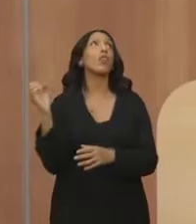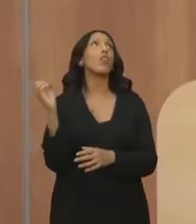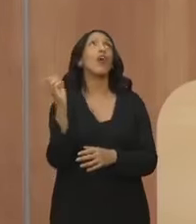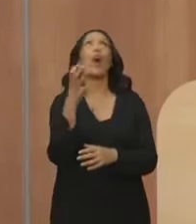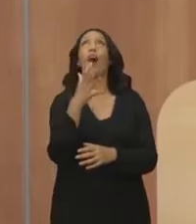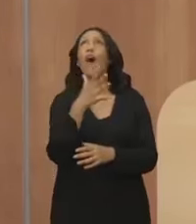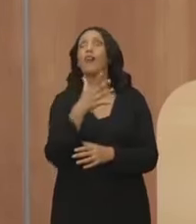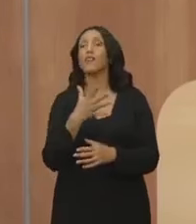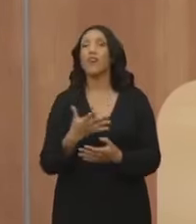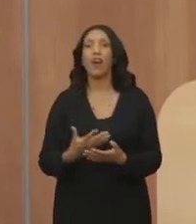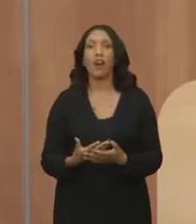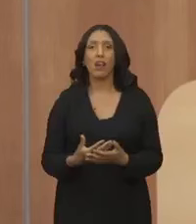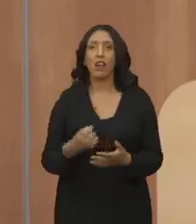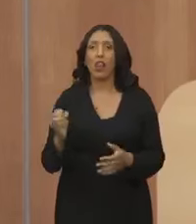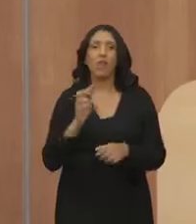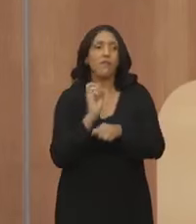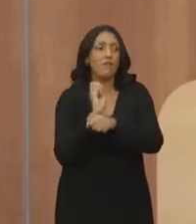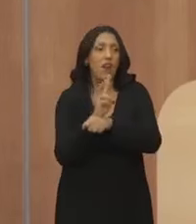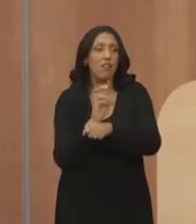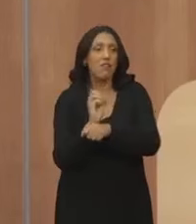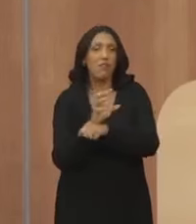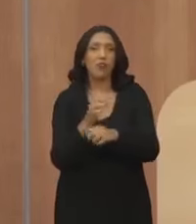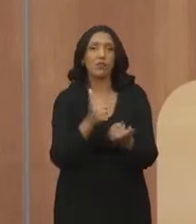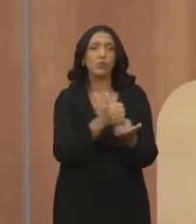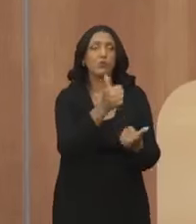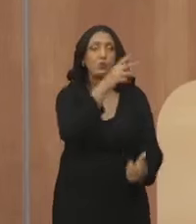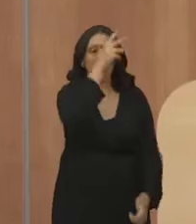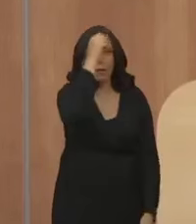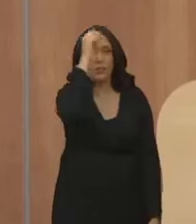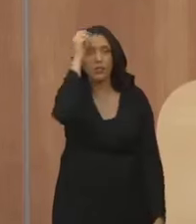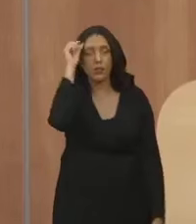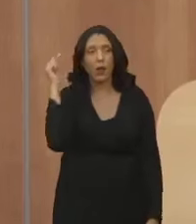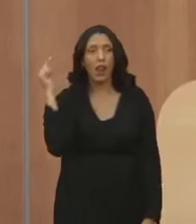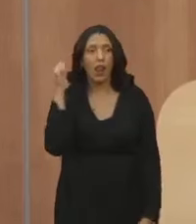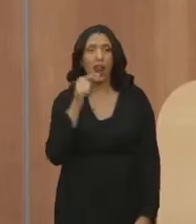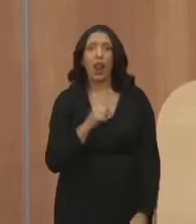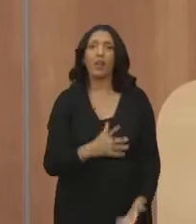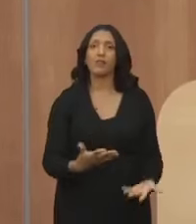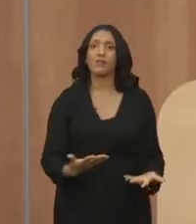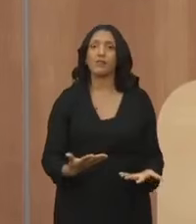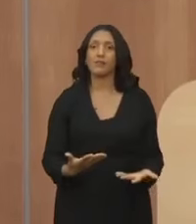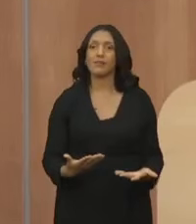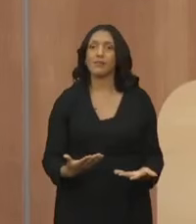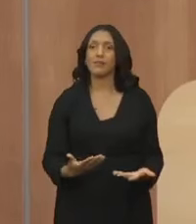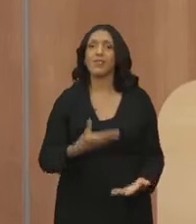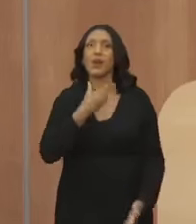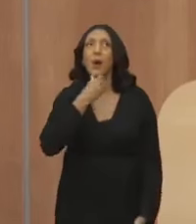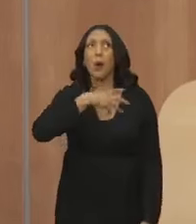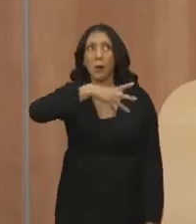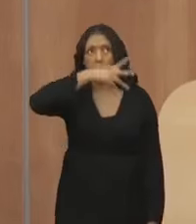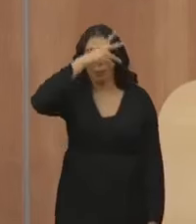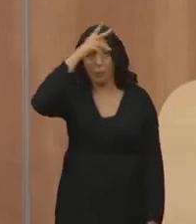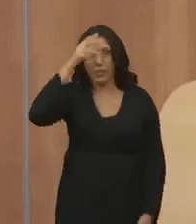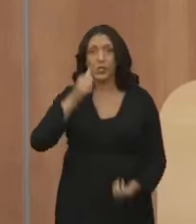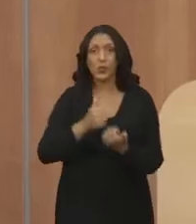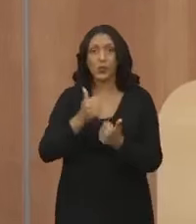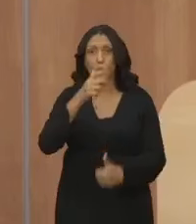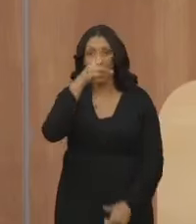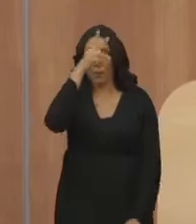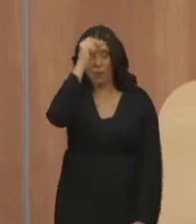os recursos não se têm. Ora, e aí nós vamos criar mais 2 cargos em comissão,